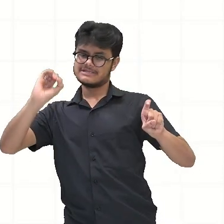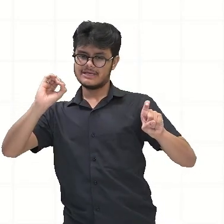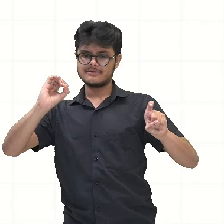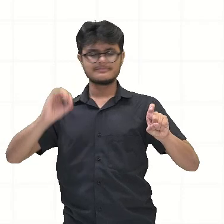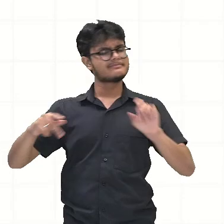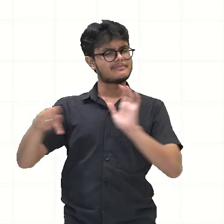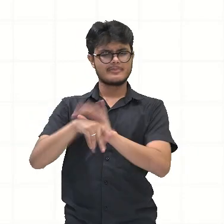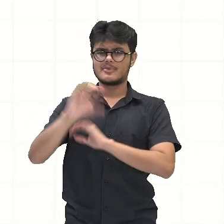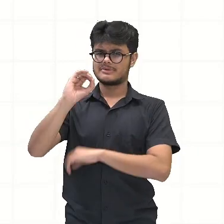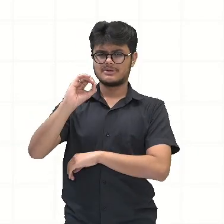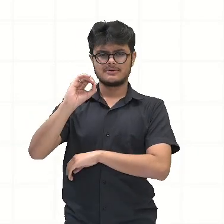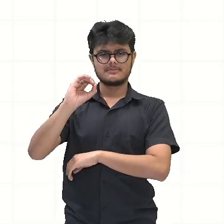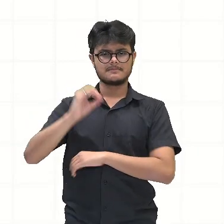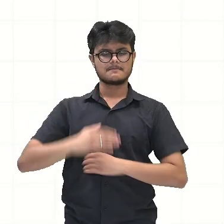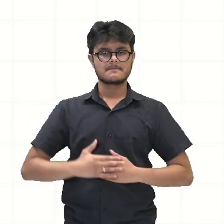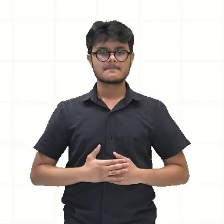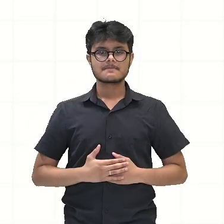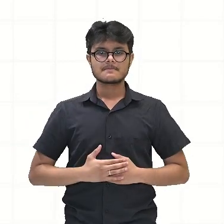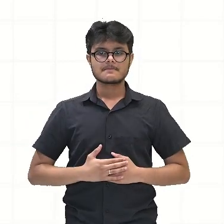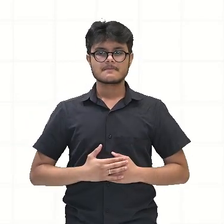0. Tudo bem?